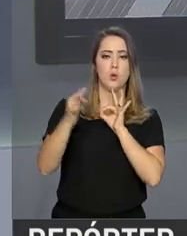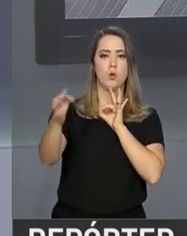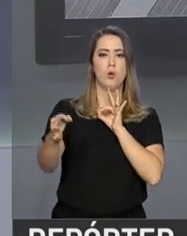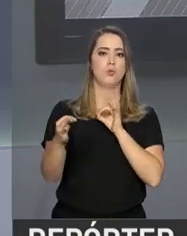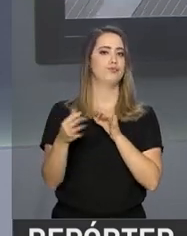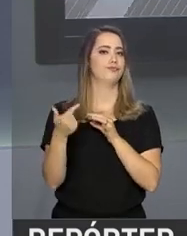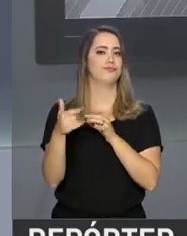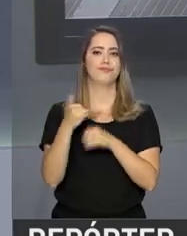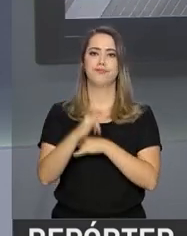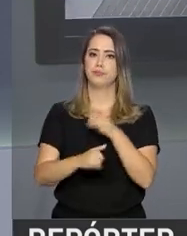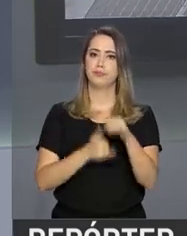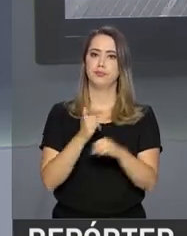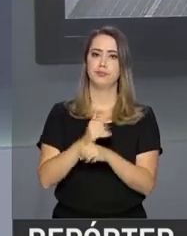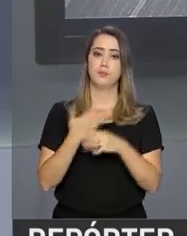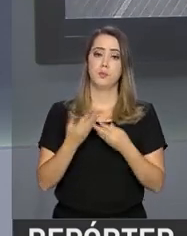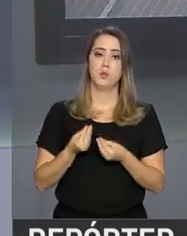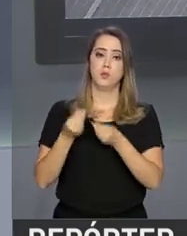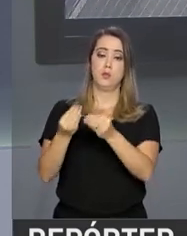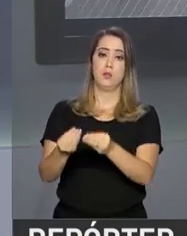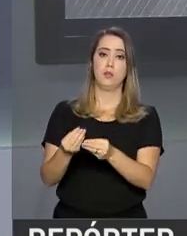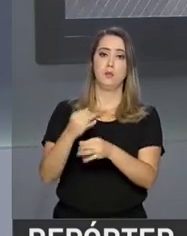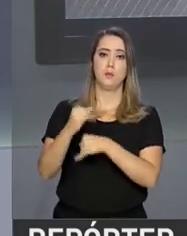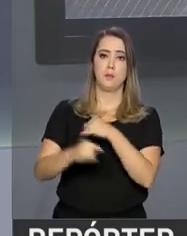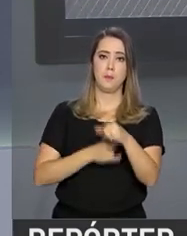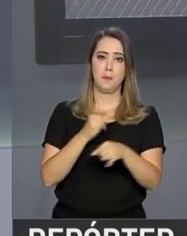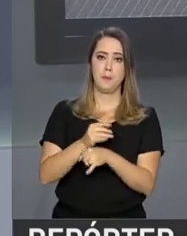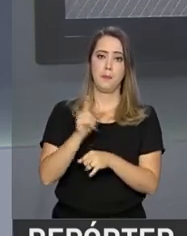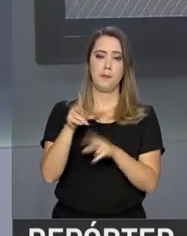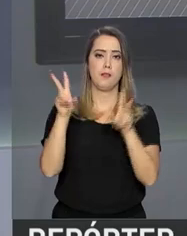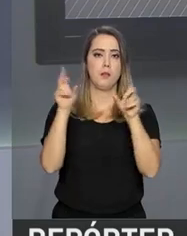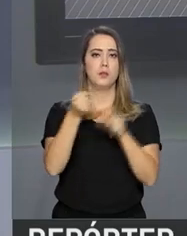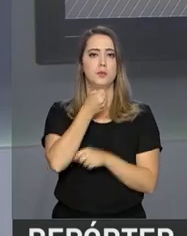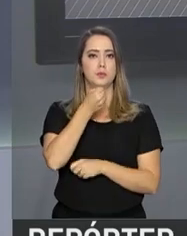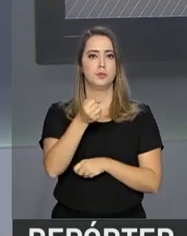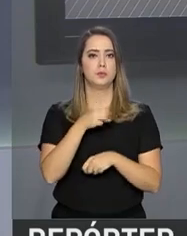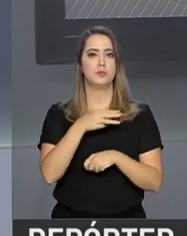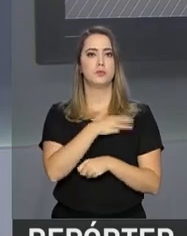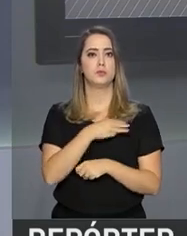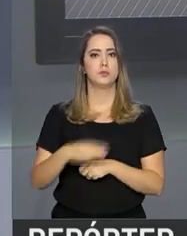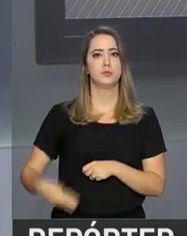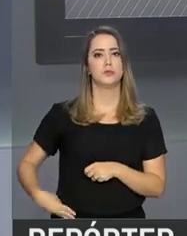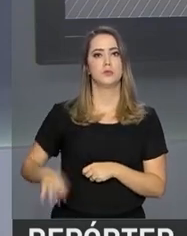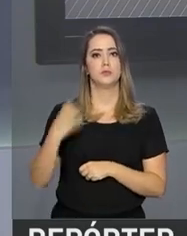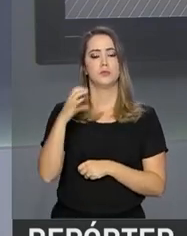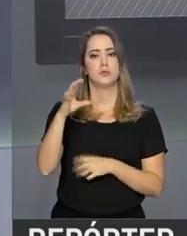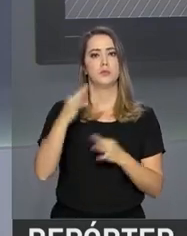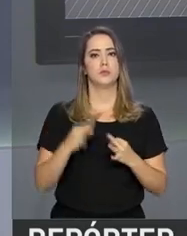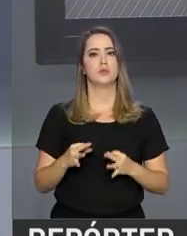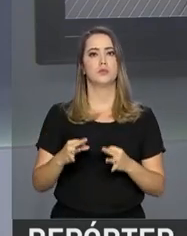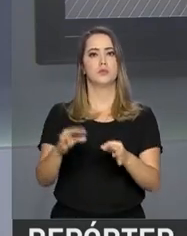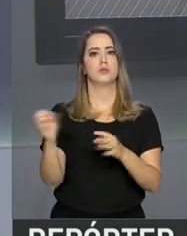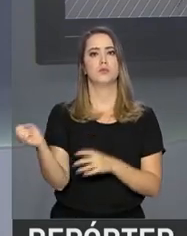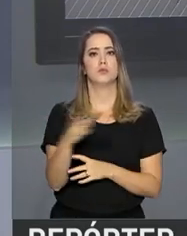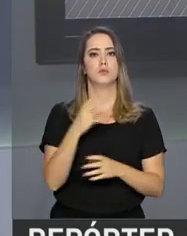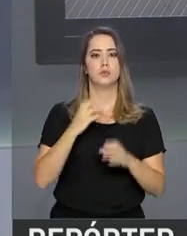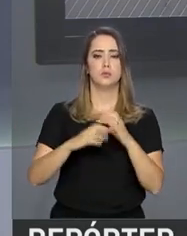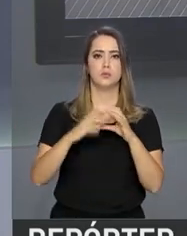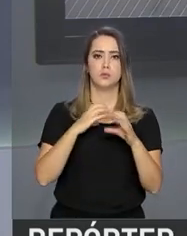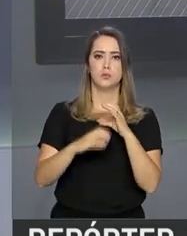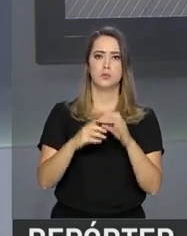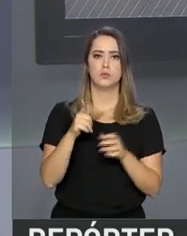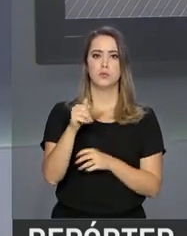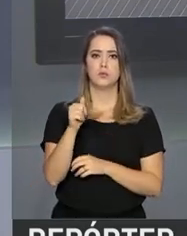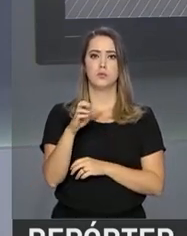internet e à garantia do acesso à rede mundial é o tema da entrevista com o ministro da ciência tecnologia e inovações e